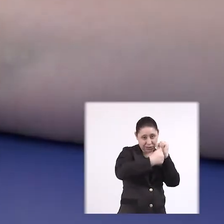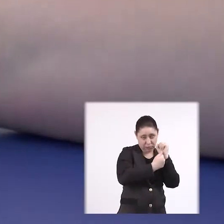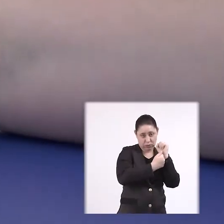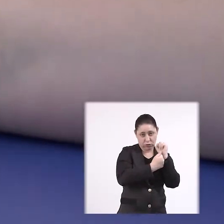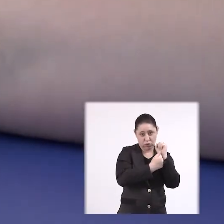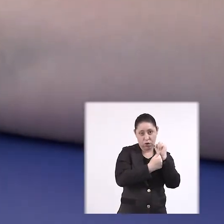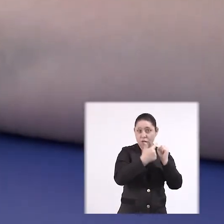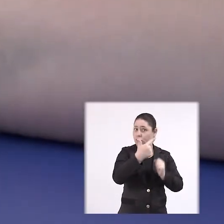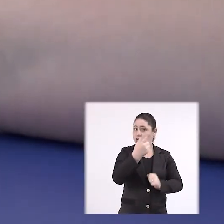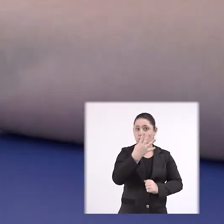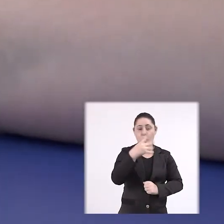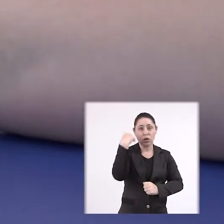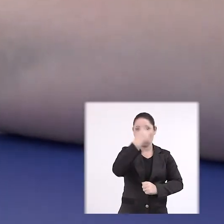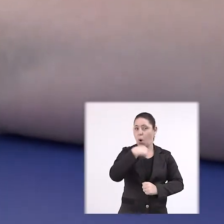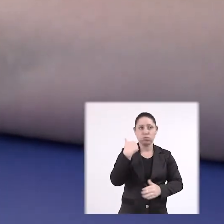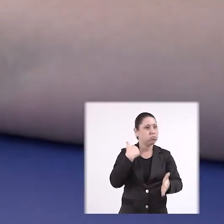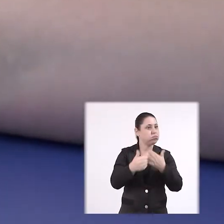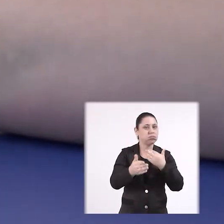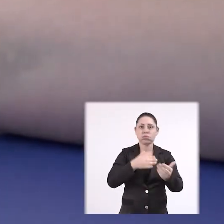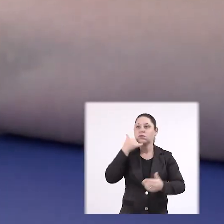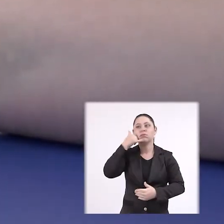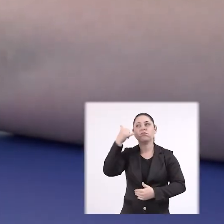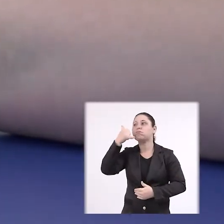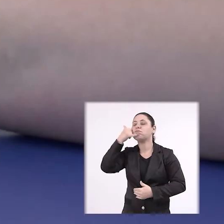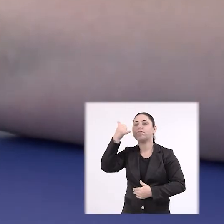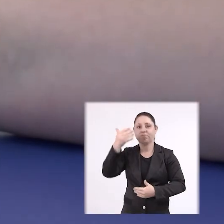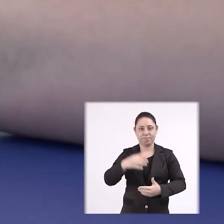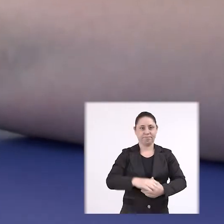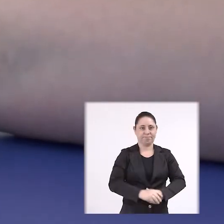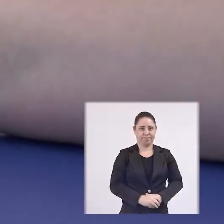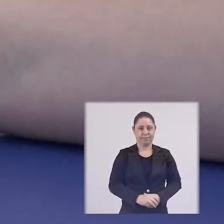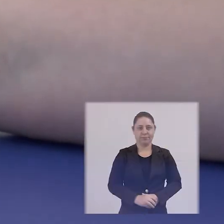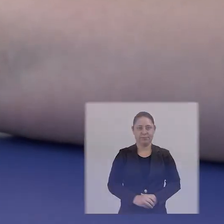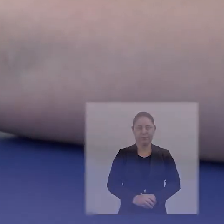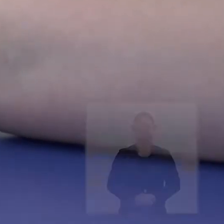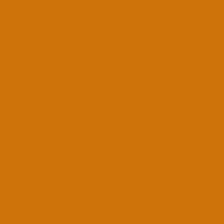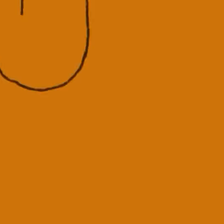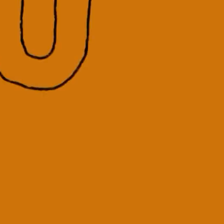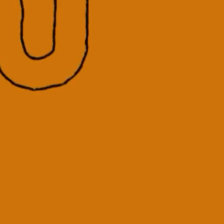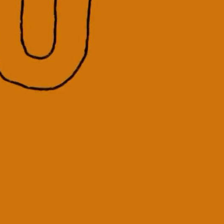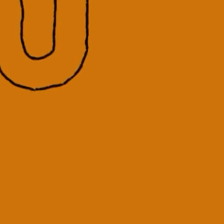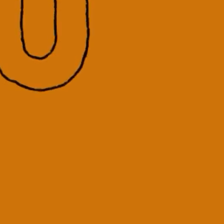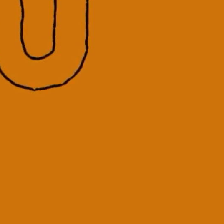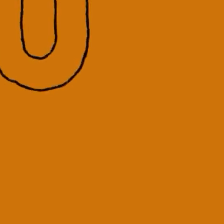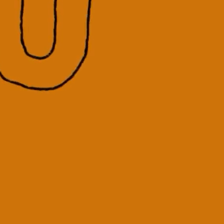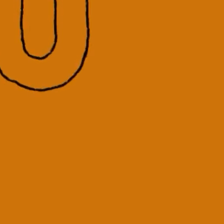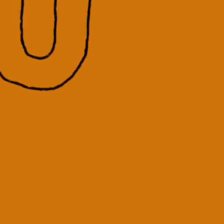e pode ser feita 24 horas de qualquer telefone.